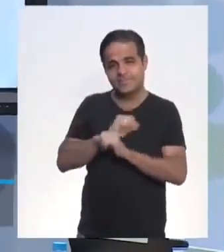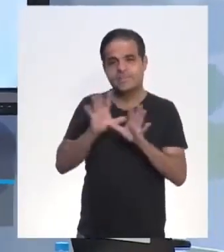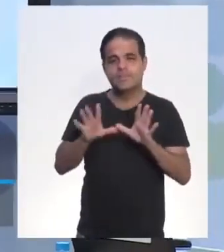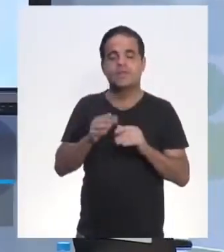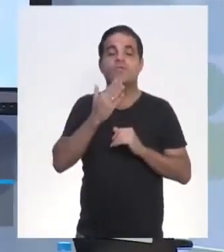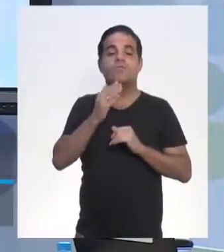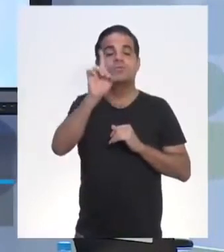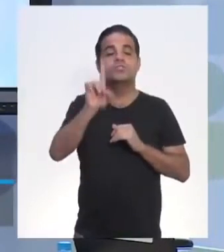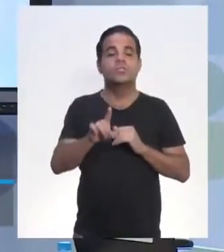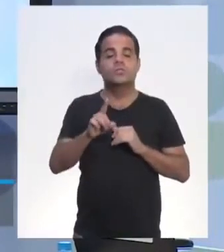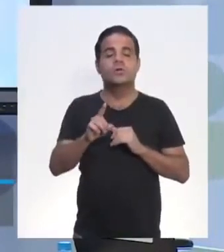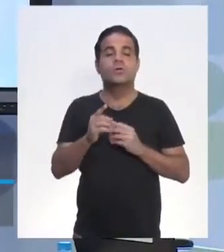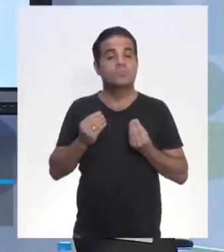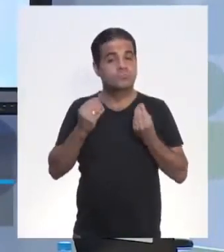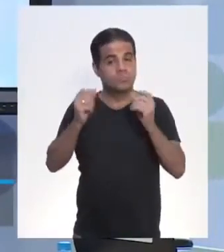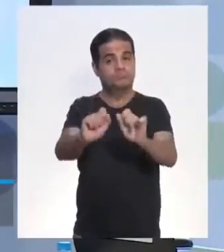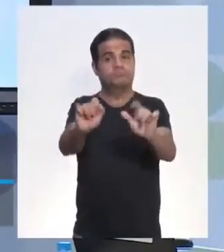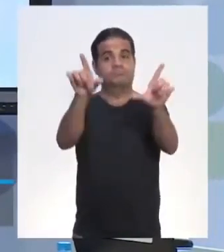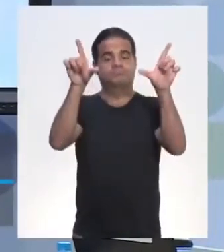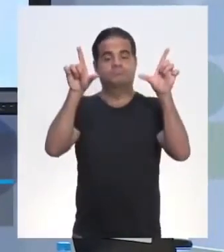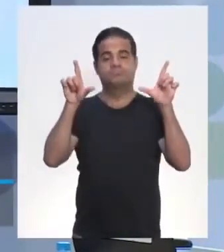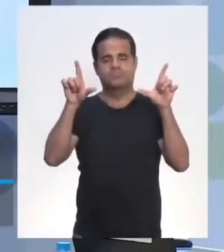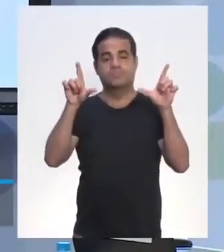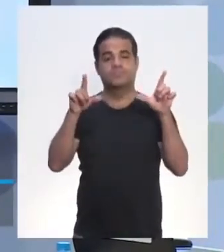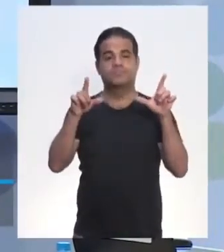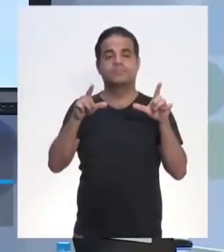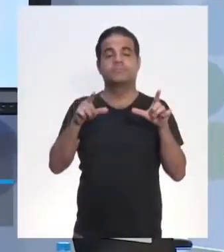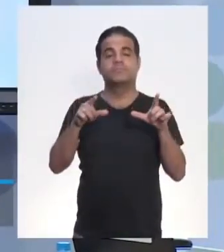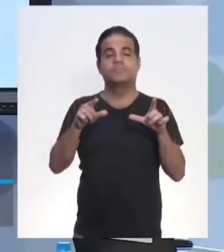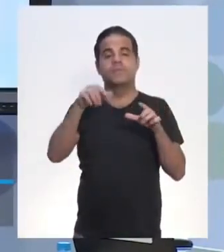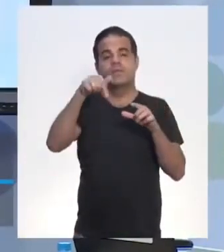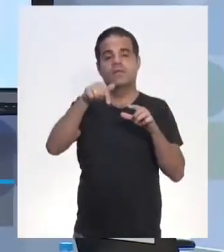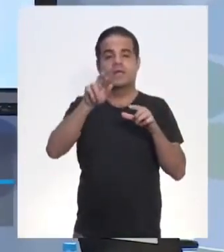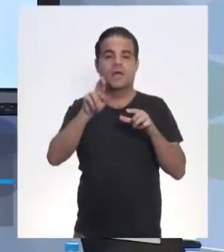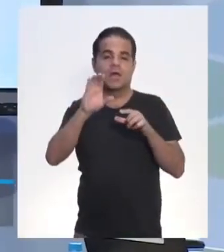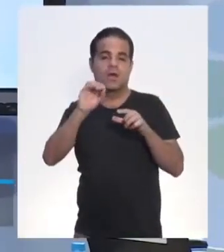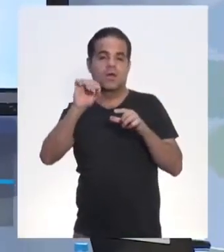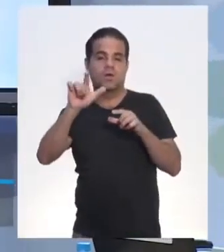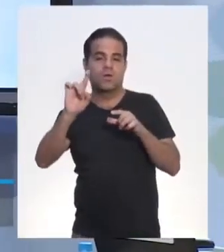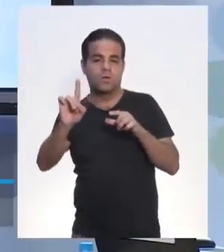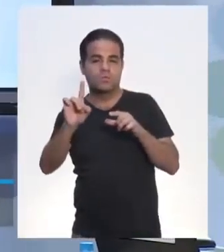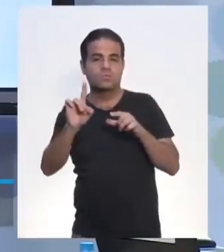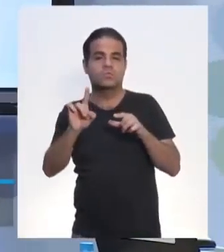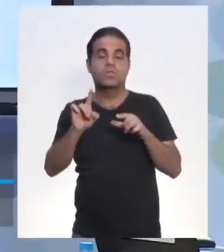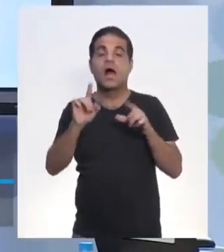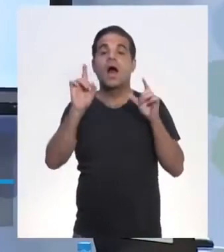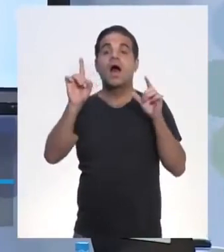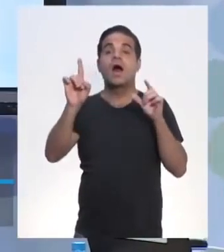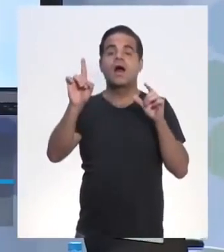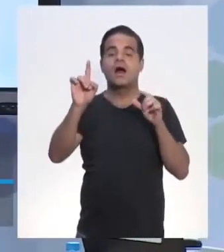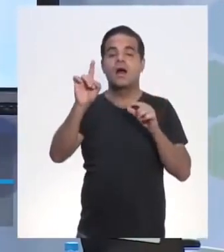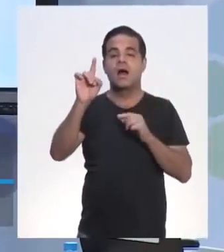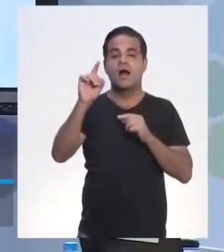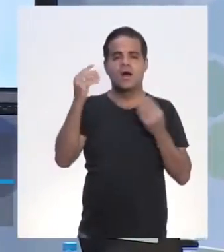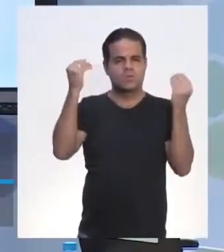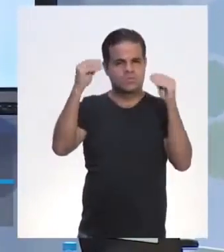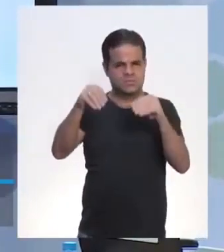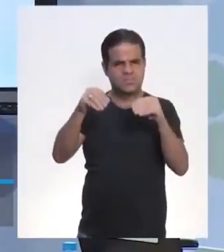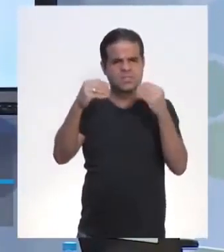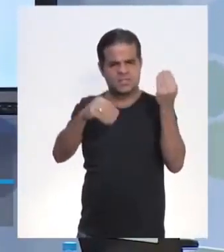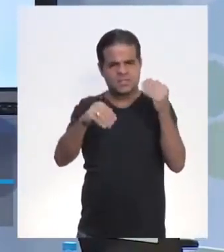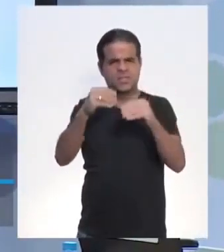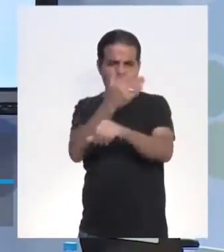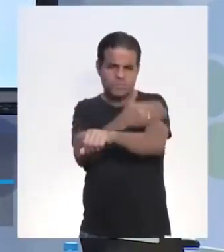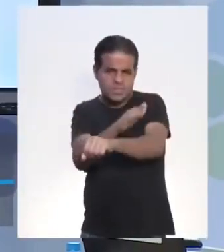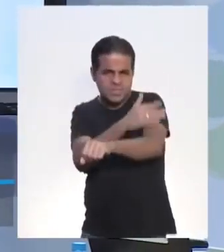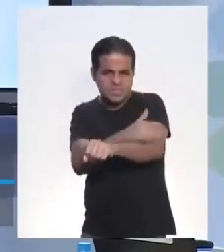pedir para o diretor colocar pra vocês o nosso QR Code certo aí deixa eu falar eu deixei o Andreia